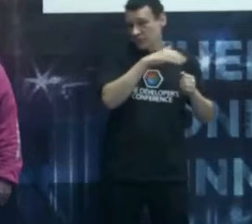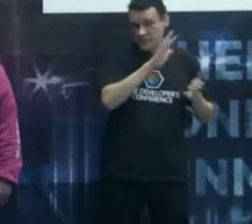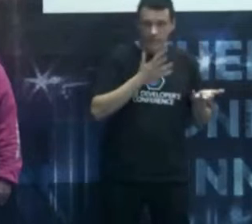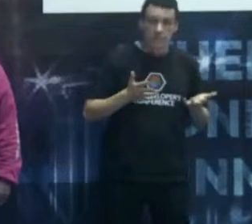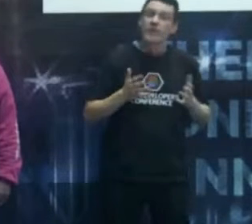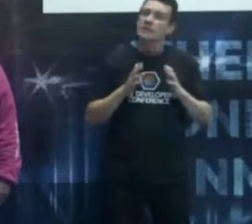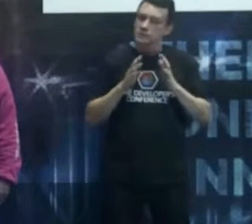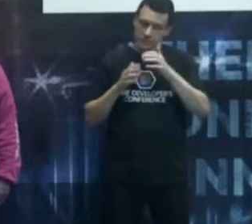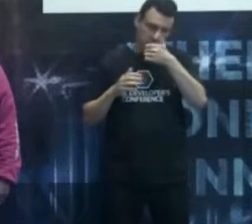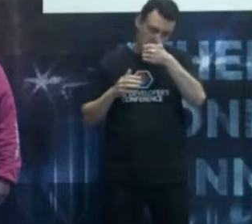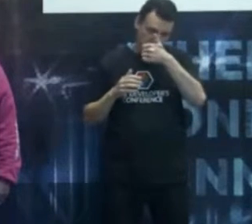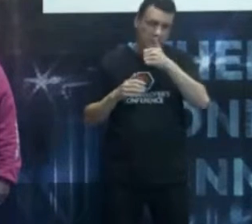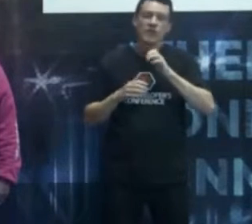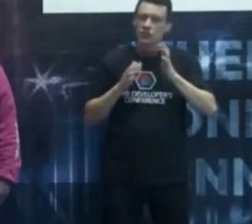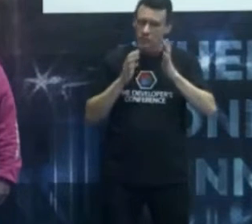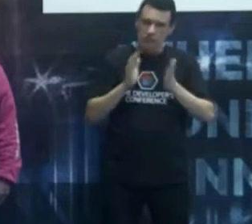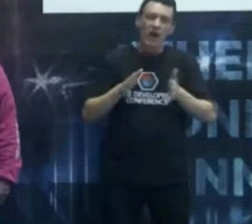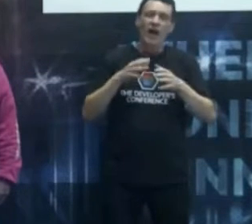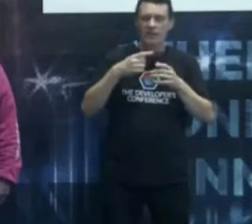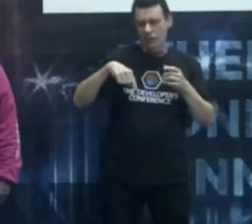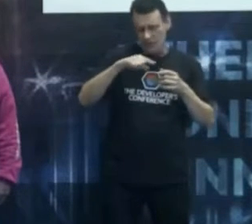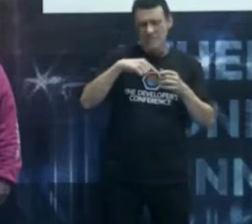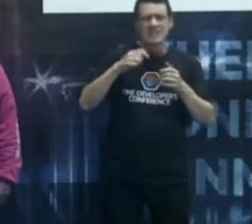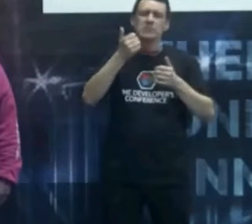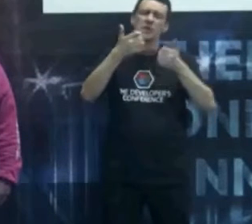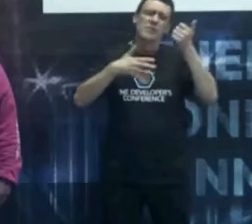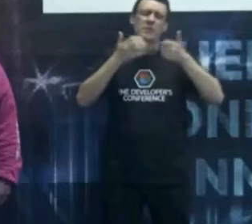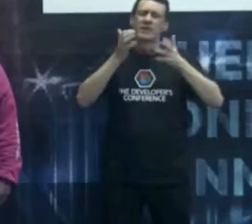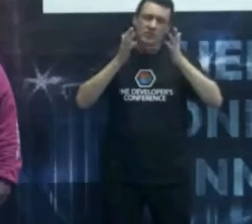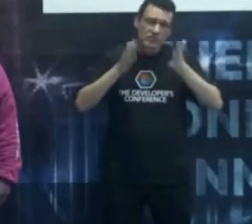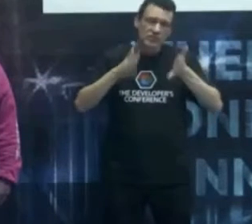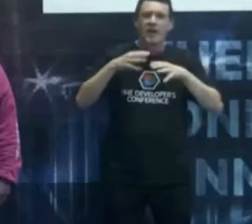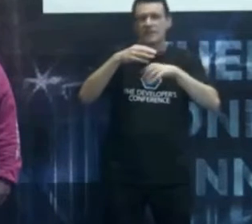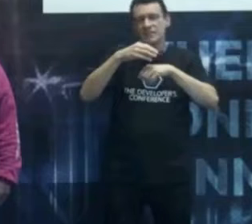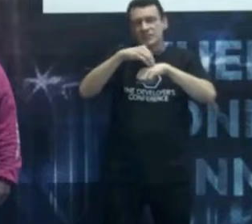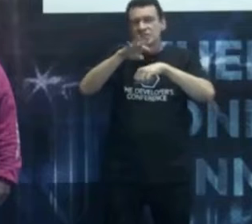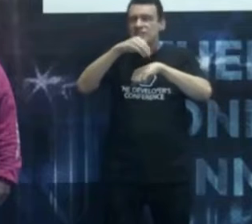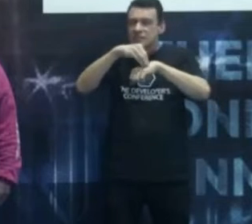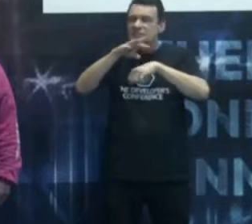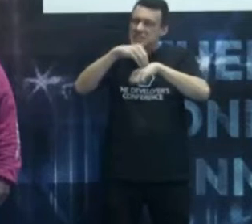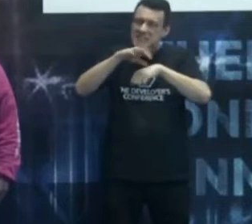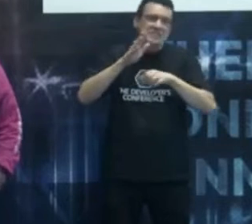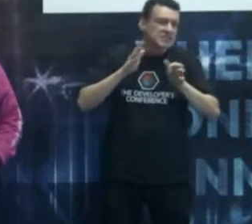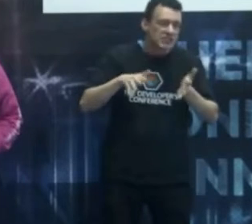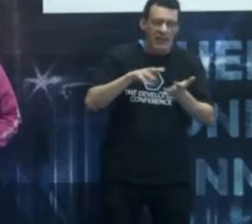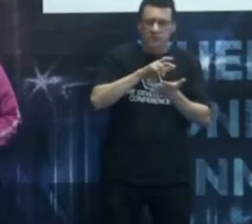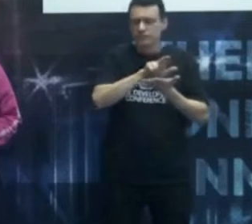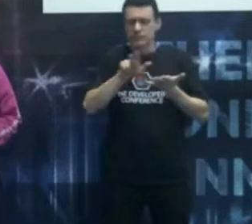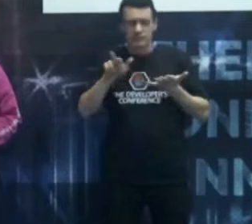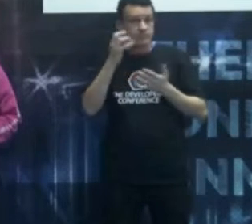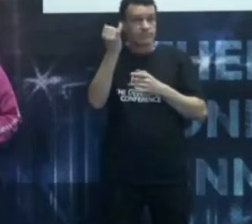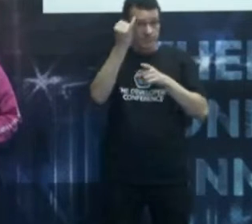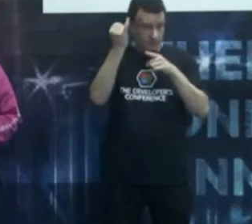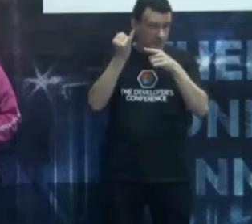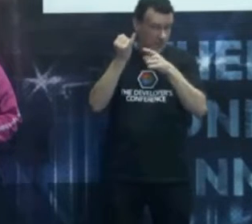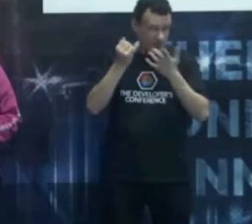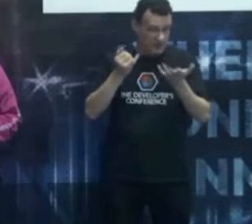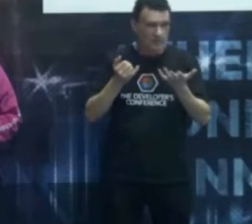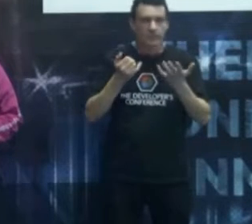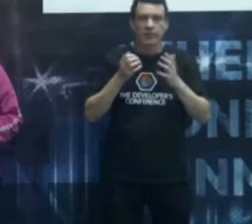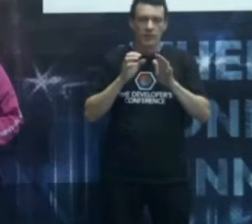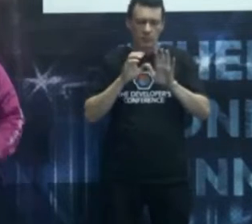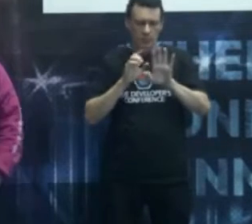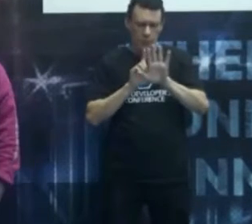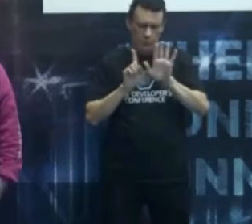Enquanto a gente conversava aqui, a gente falou vários pontos que são super importantes aqui, e de protagonismo,